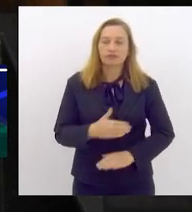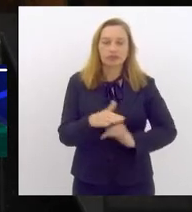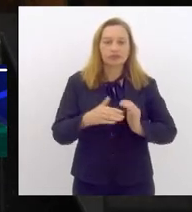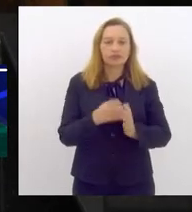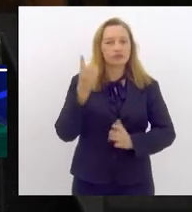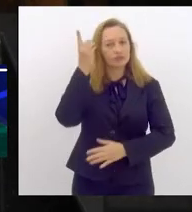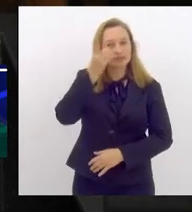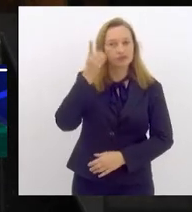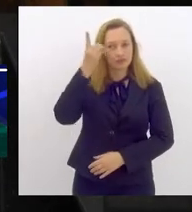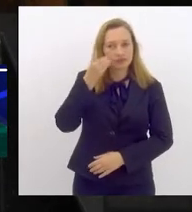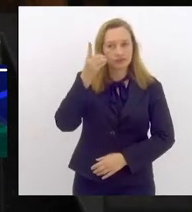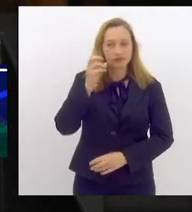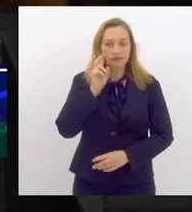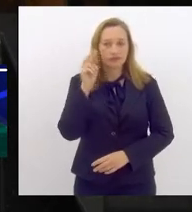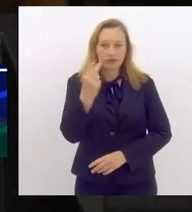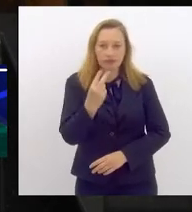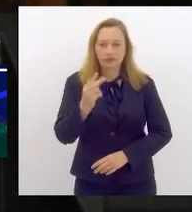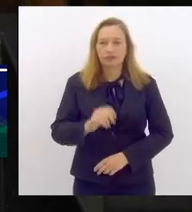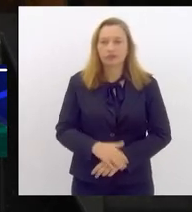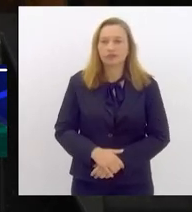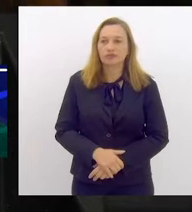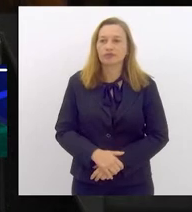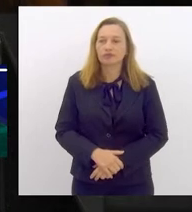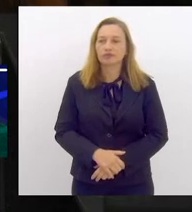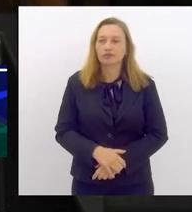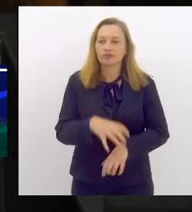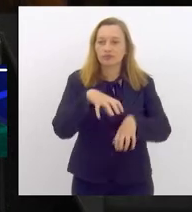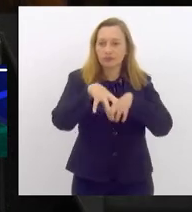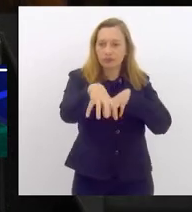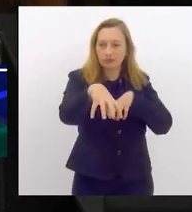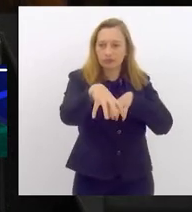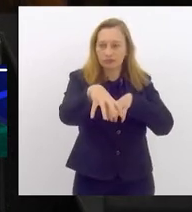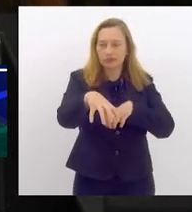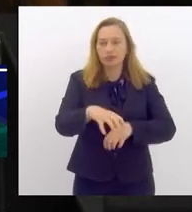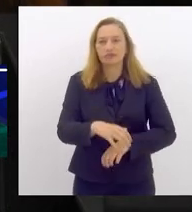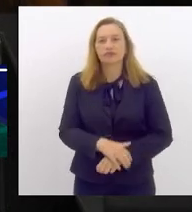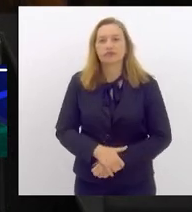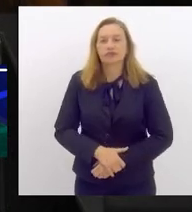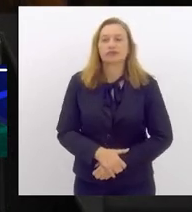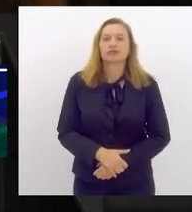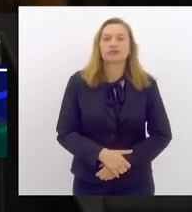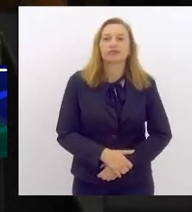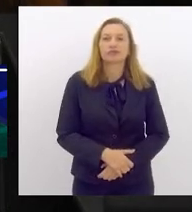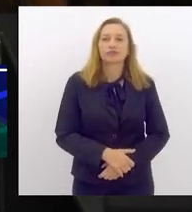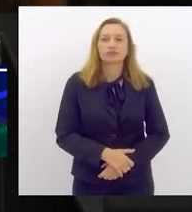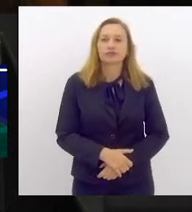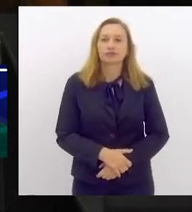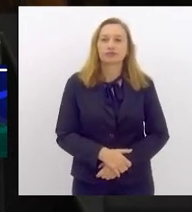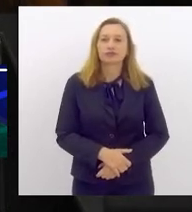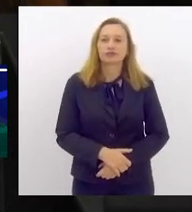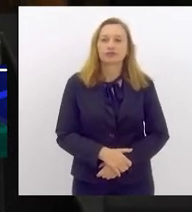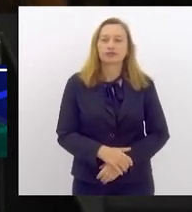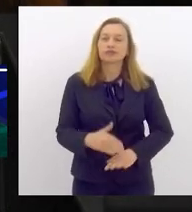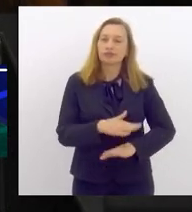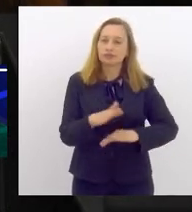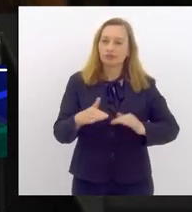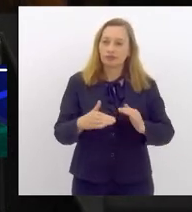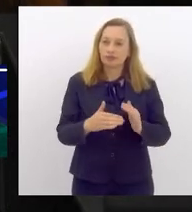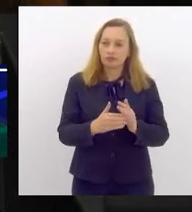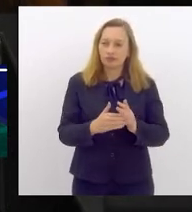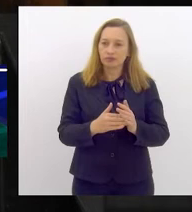senhores deputados que nos assistem de forma remota Olá senhoras e senhores